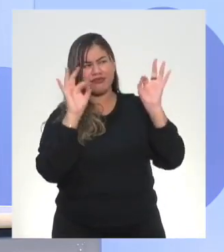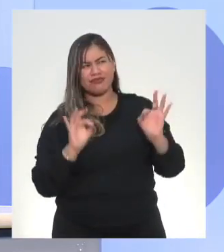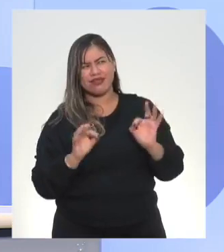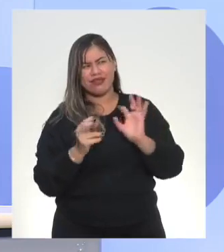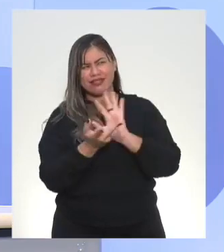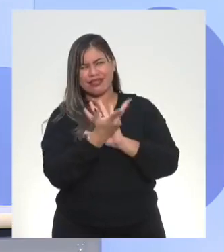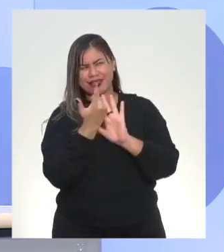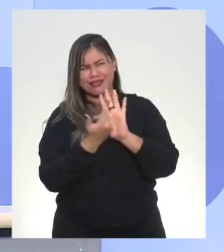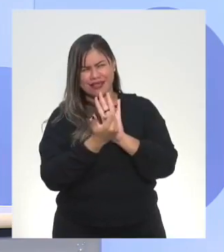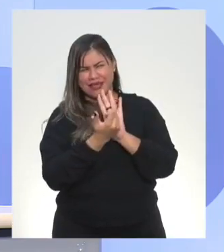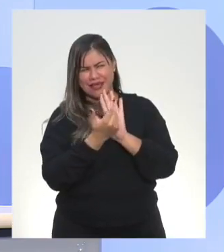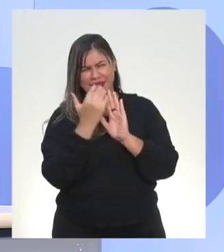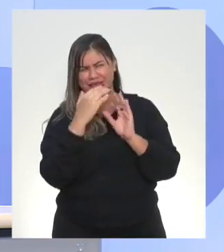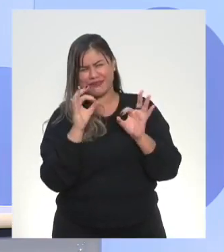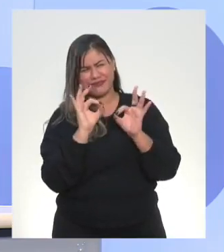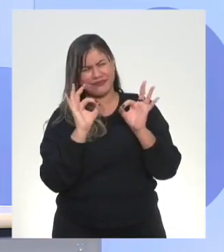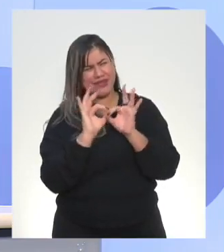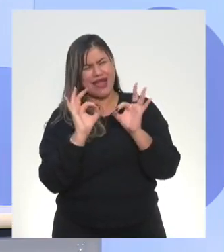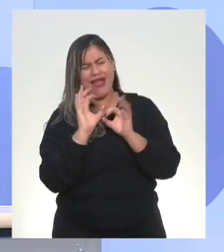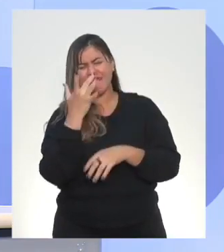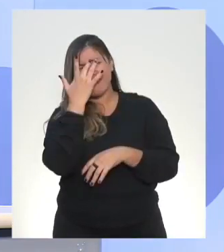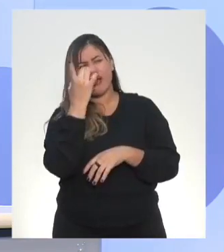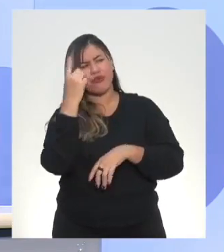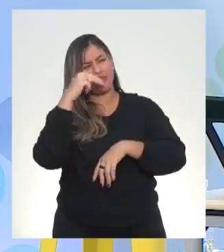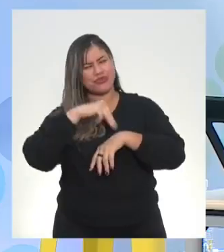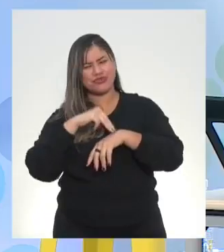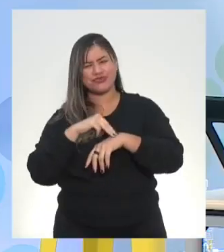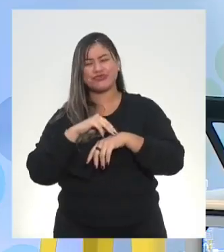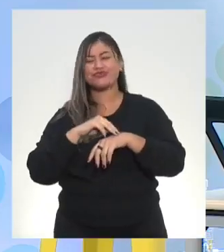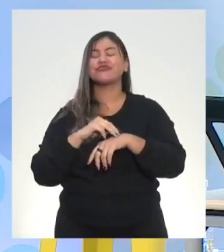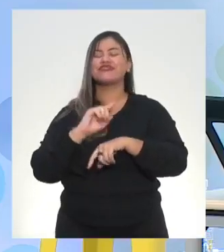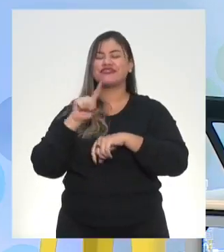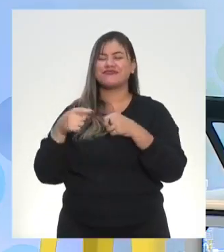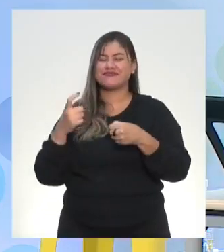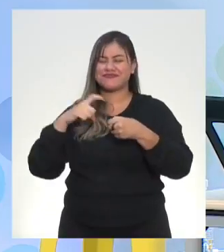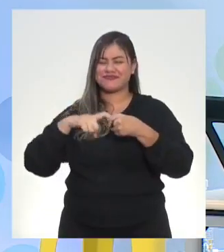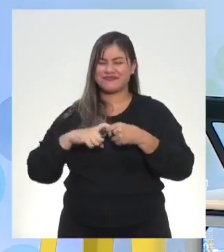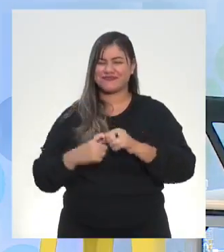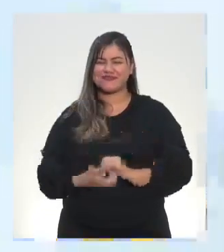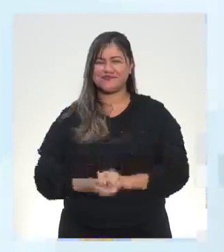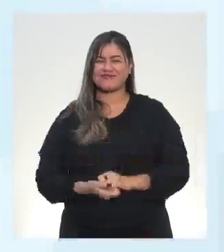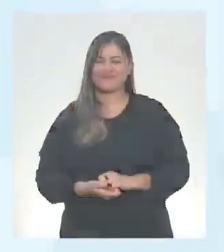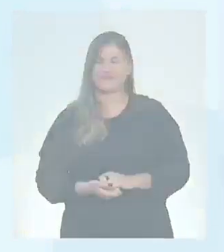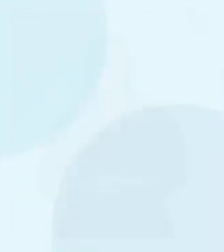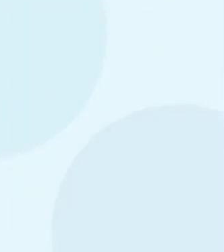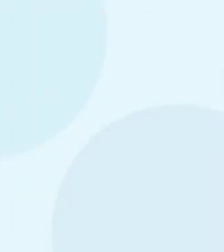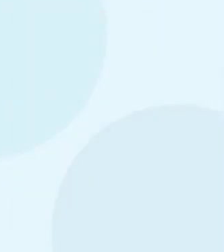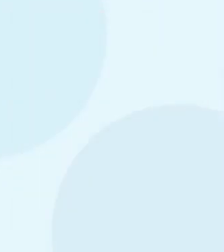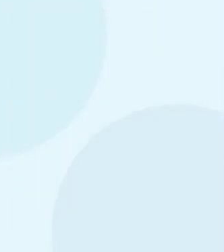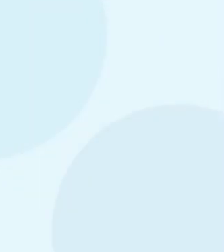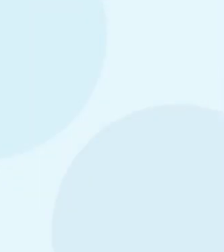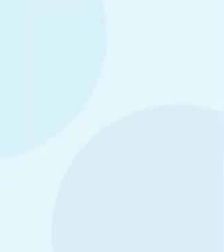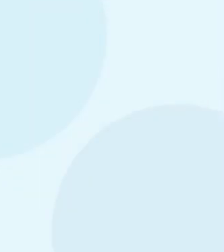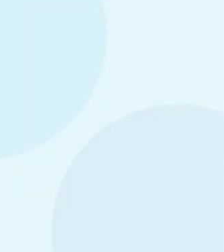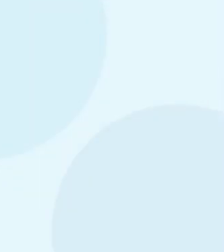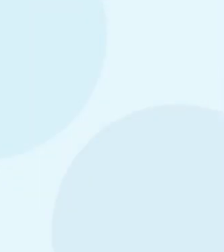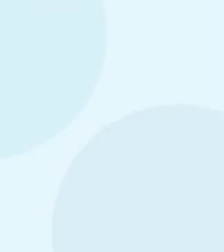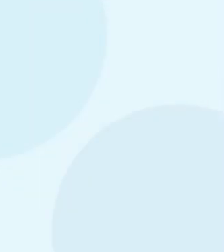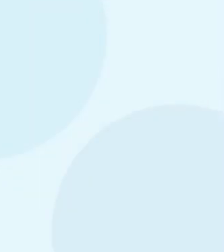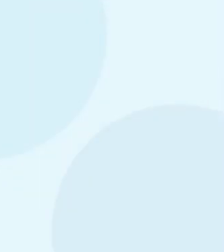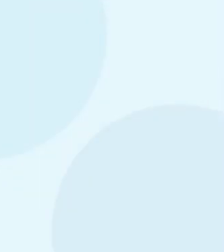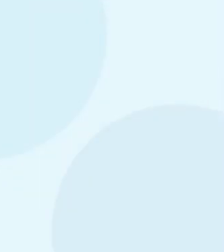Portanto, o contorno desta figura tem 24 centímetros. Fácil,